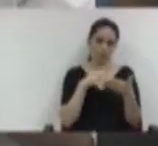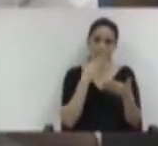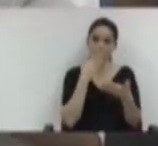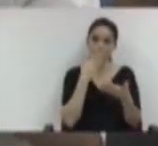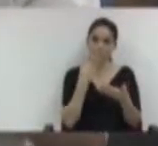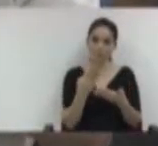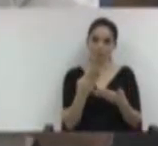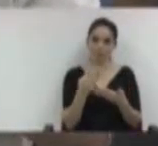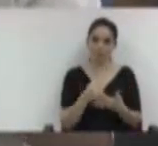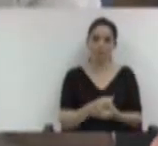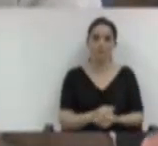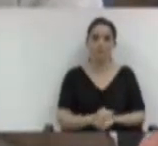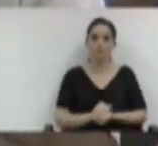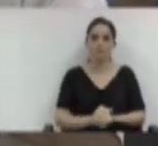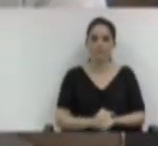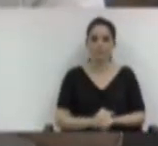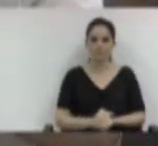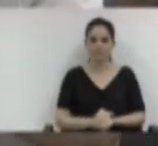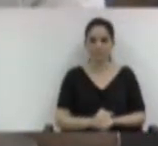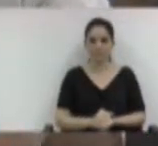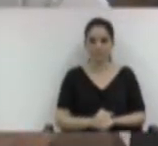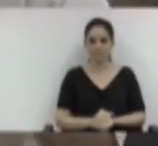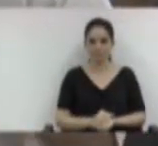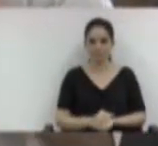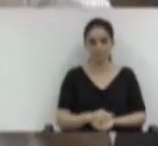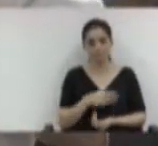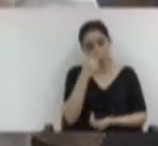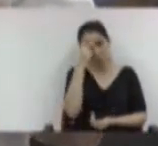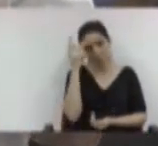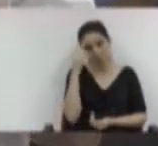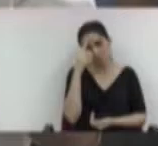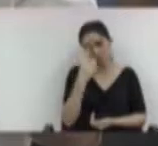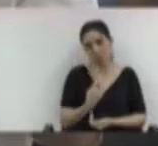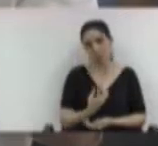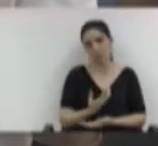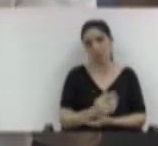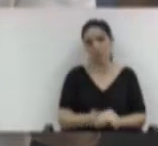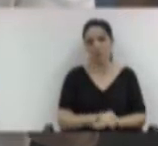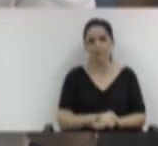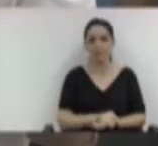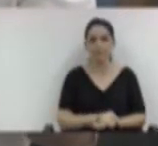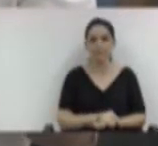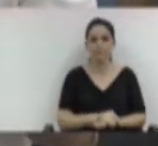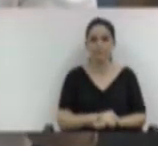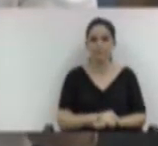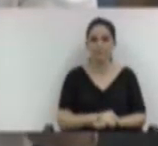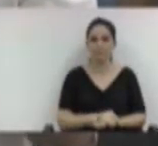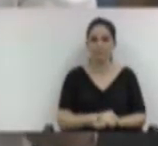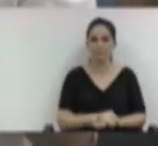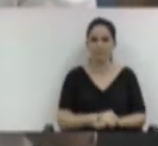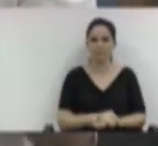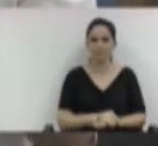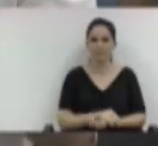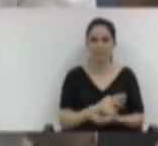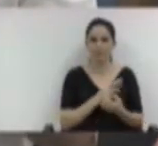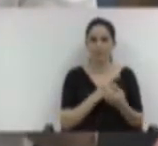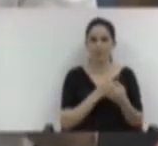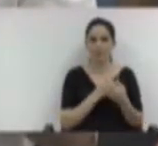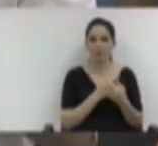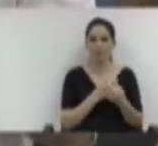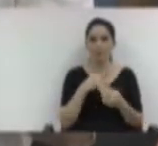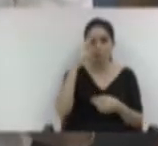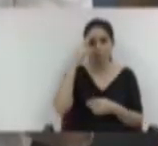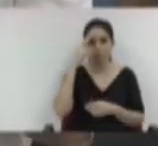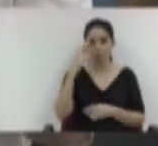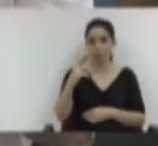requerimento e pode ser que tenha dúvidas a respeito do requerimento que eu fiz. Requeiro ao chefe do executivo que